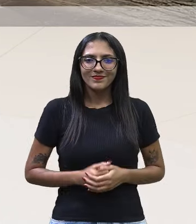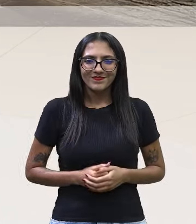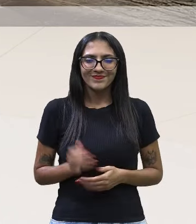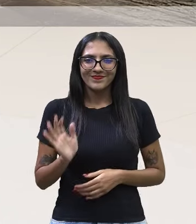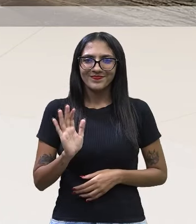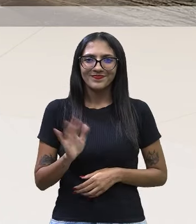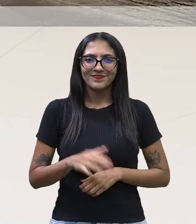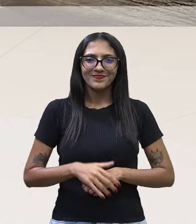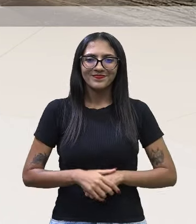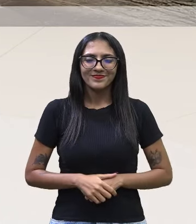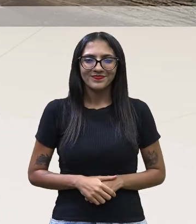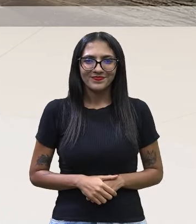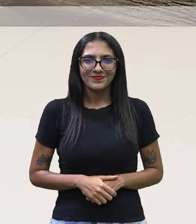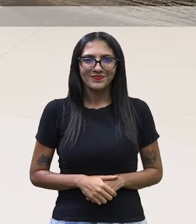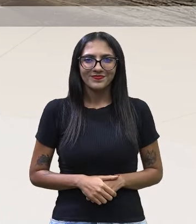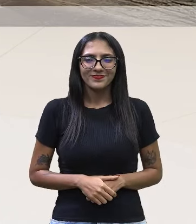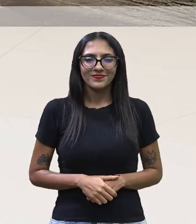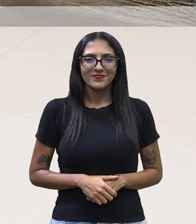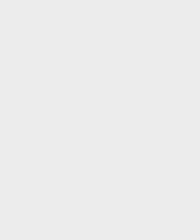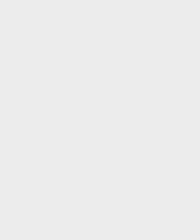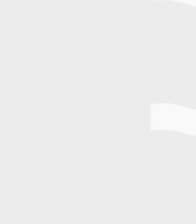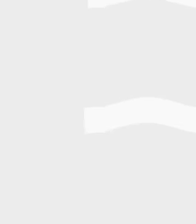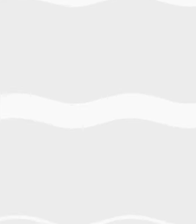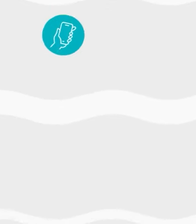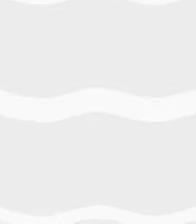até a próxima Até um próximo encontro